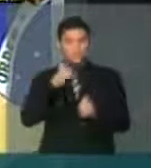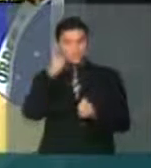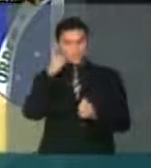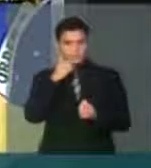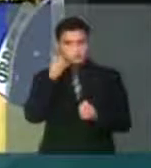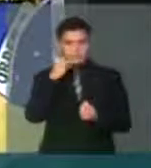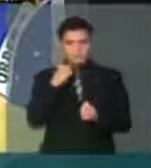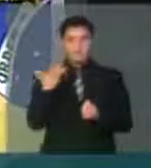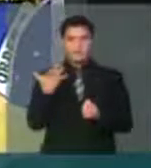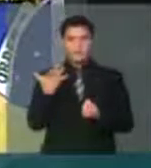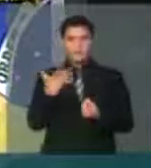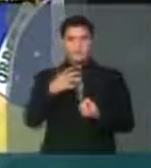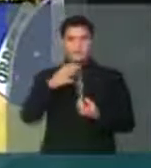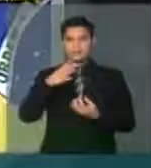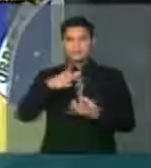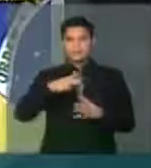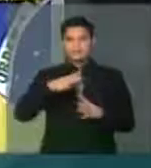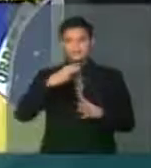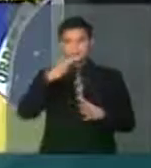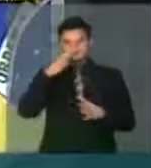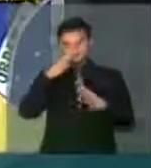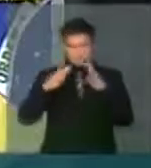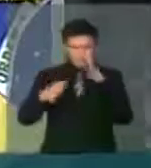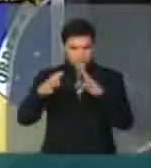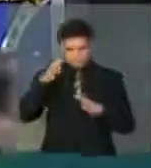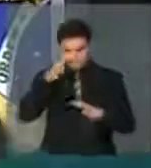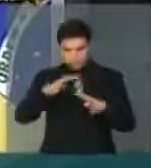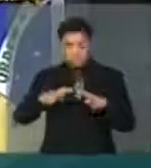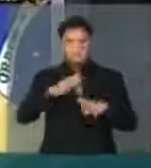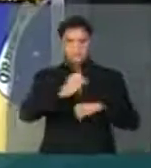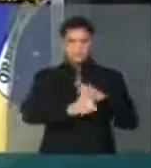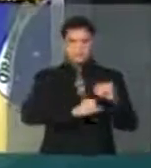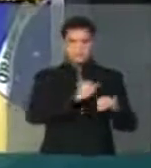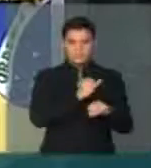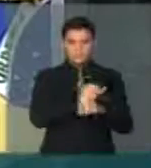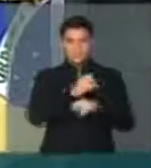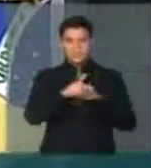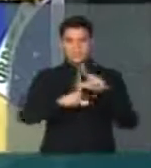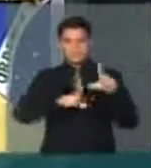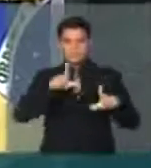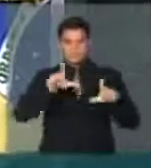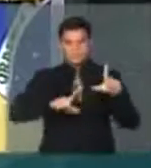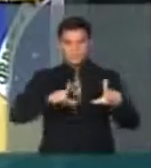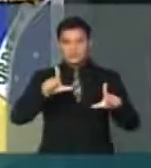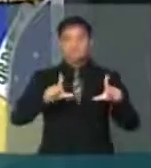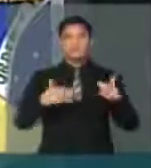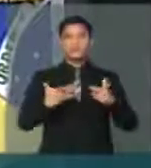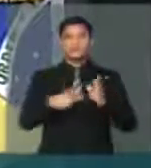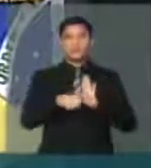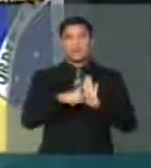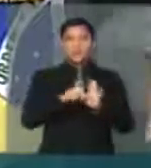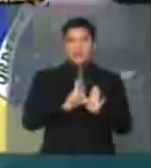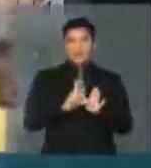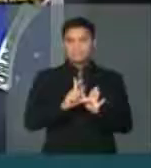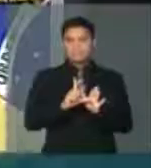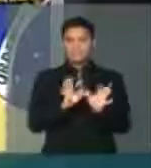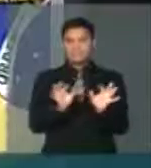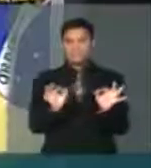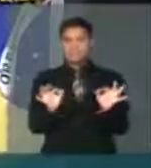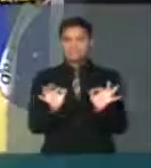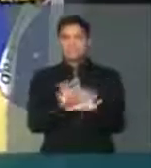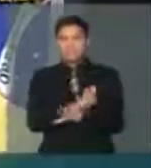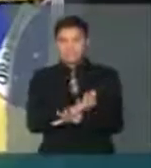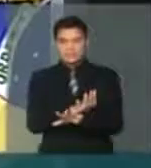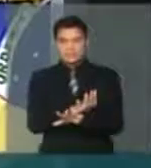foram atacados em mídias sociais antes do fim do debate, antes do fim da conclusão